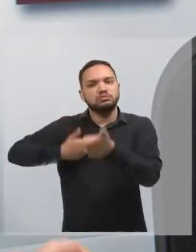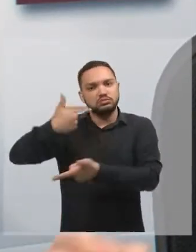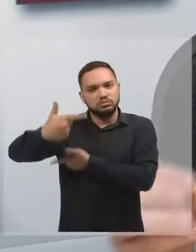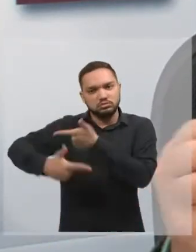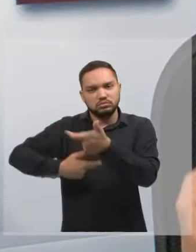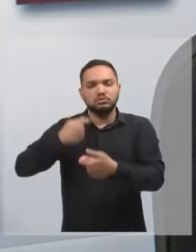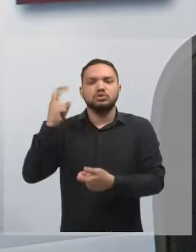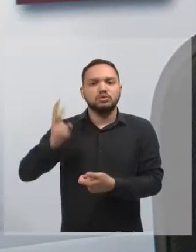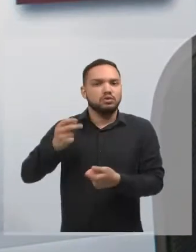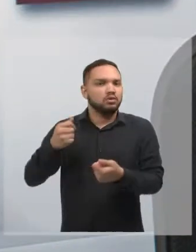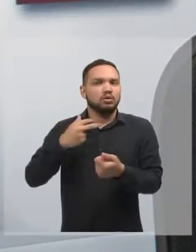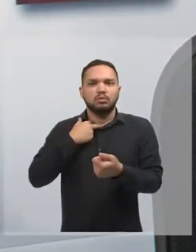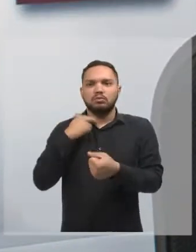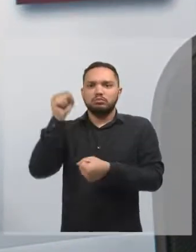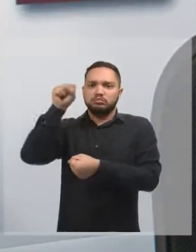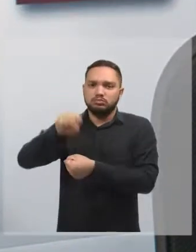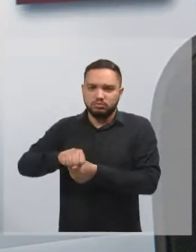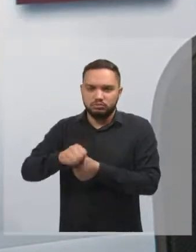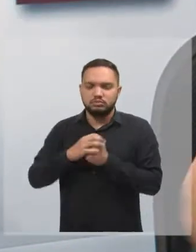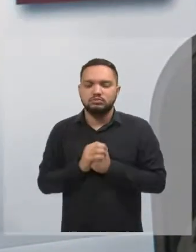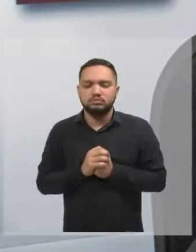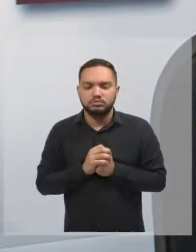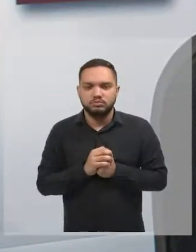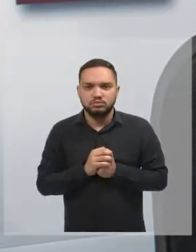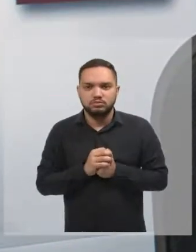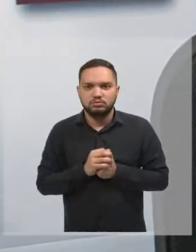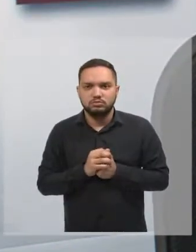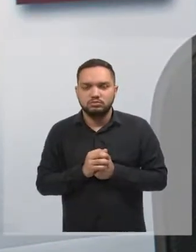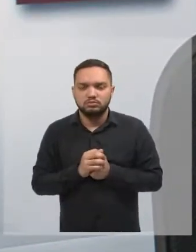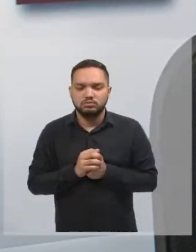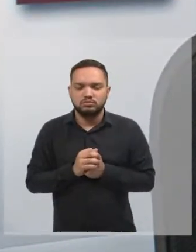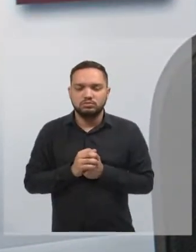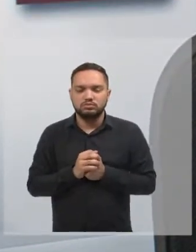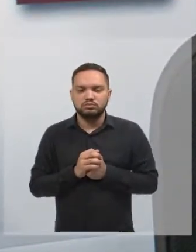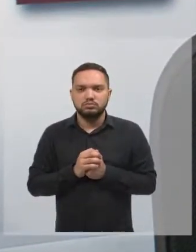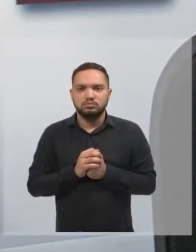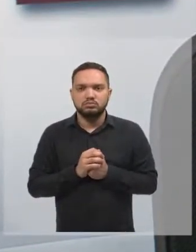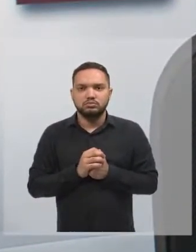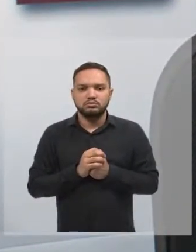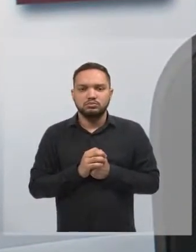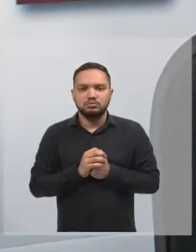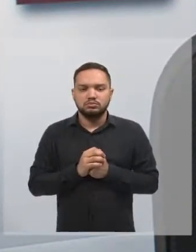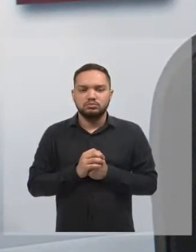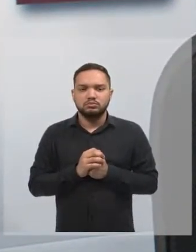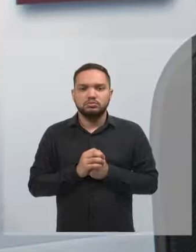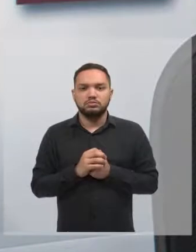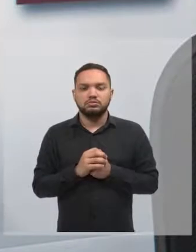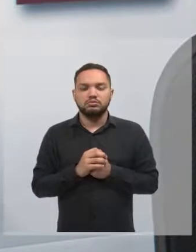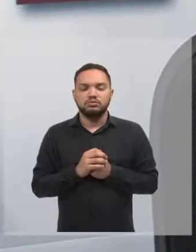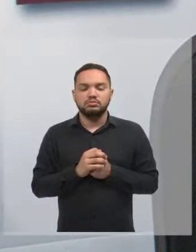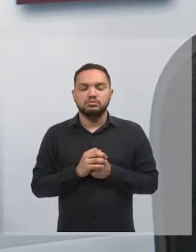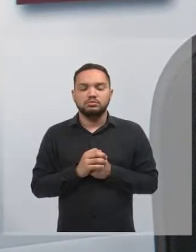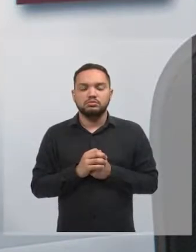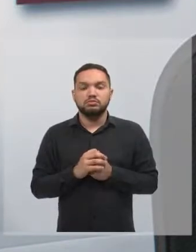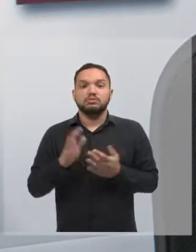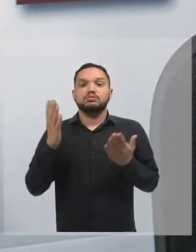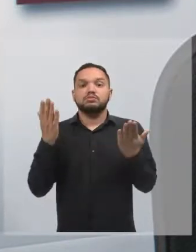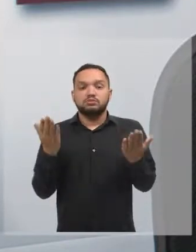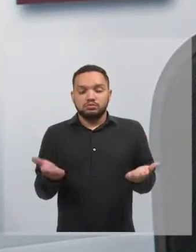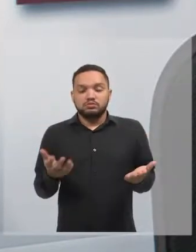Precisa. Aí que está o X da questão. Voltando de novo ao que você estava falando. Não se